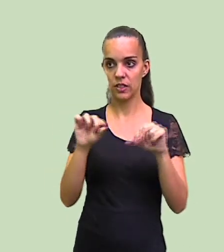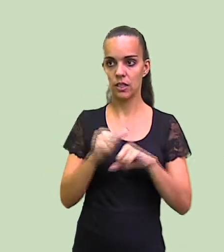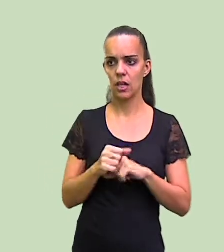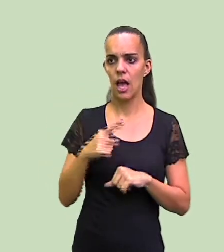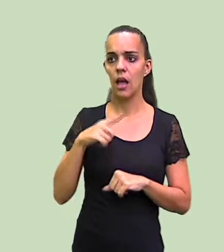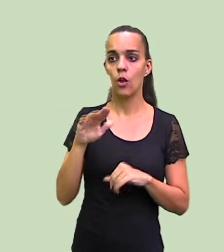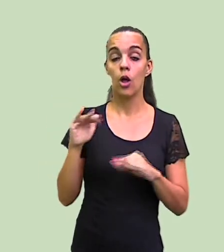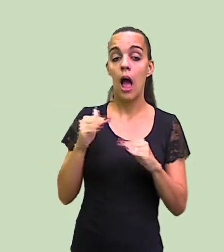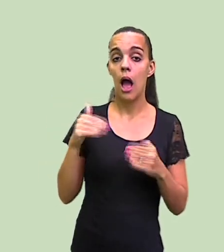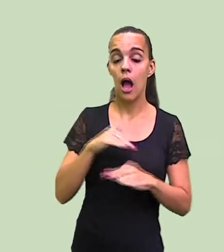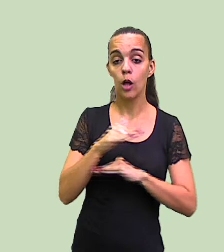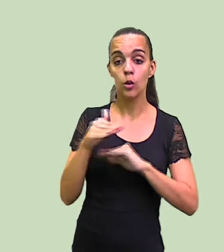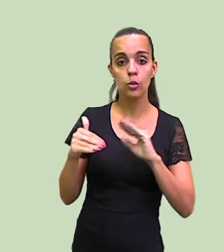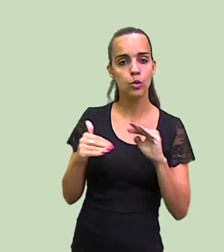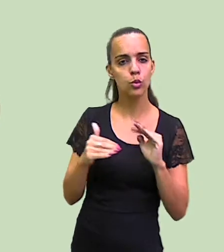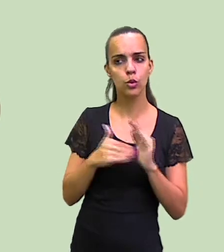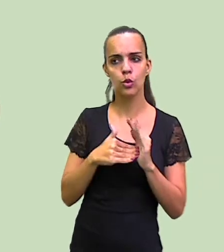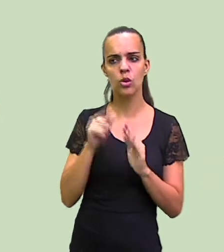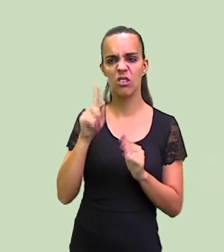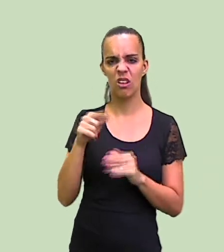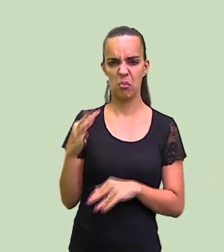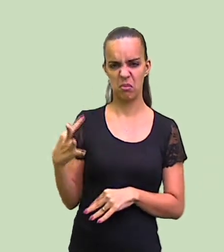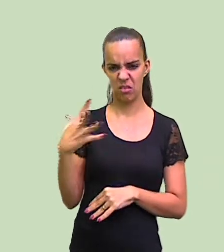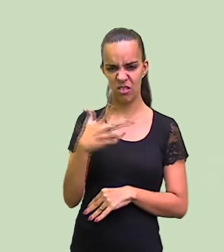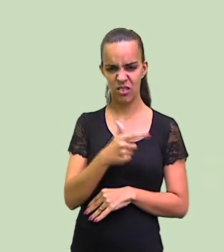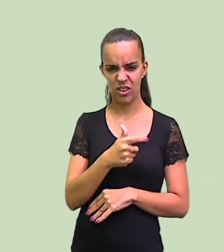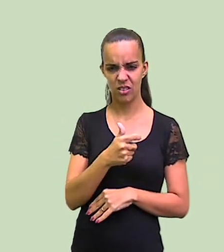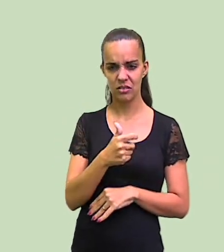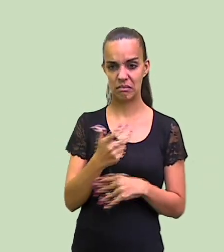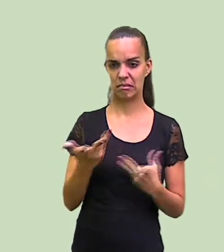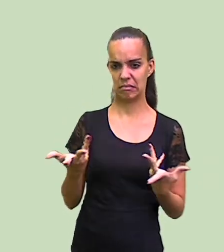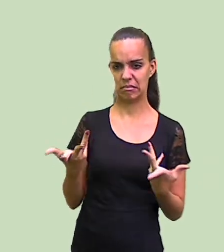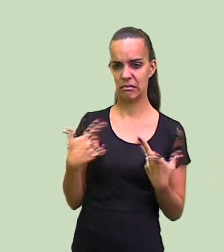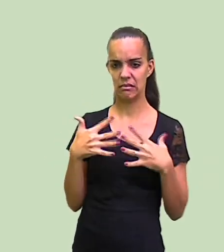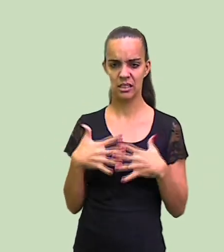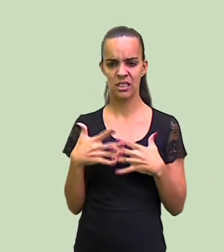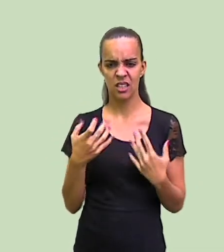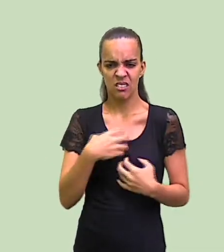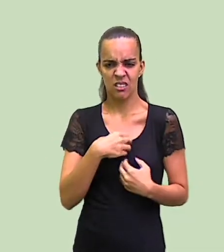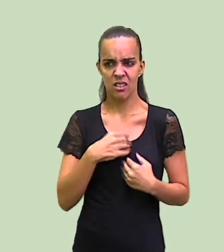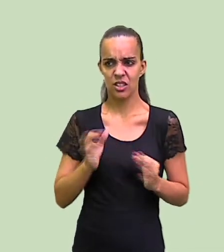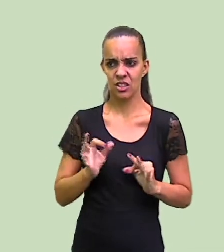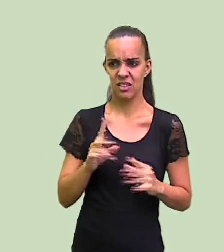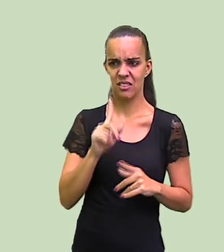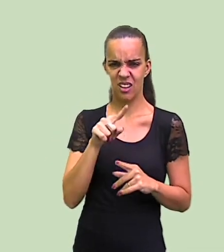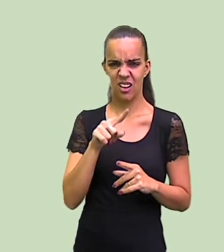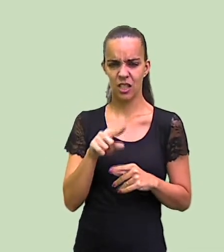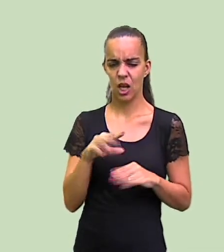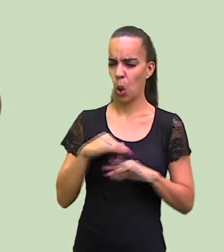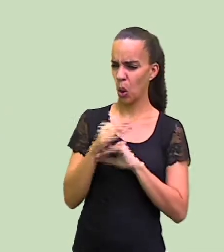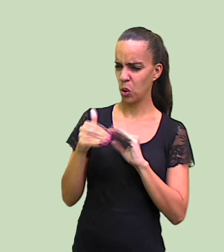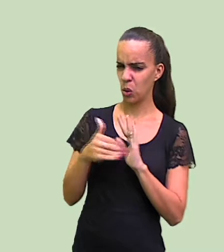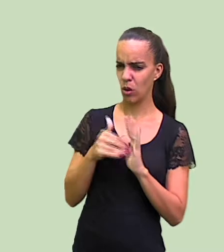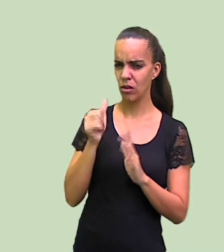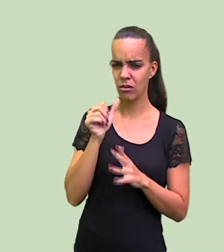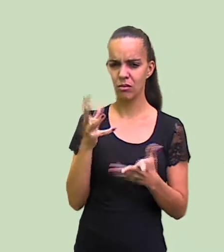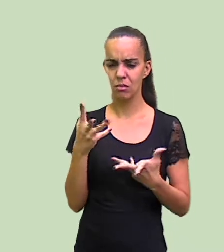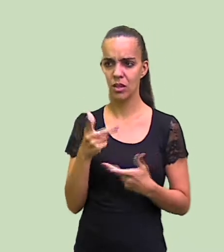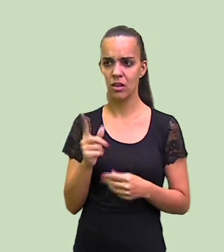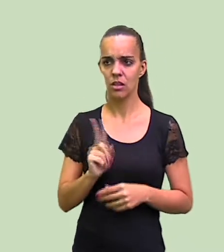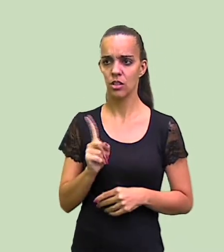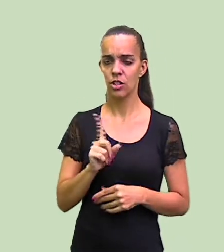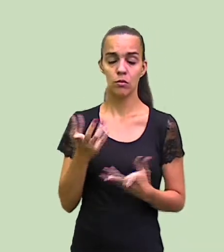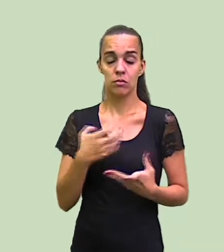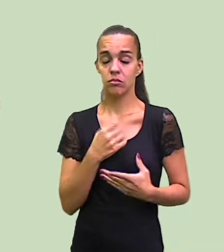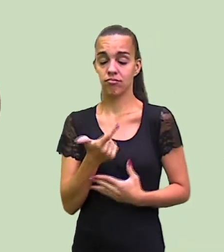falar assim, a todos é maravilhosa? Faz sentido eu falar isso, a todos é maravilhosa? Não, não